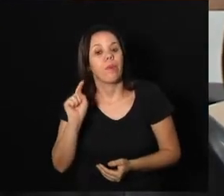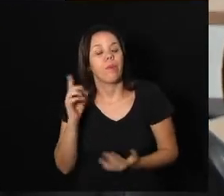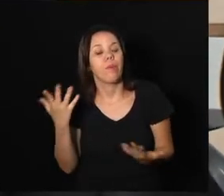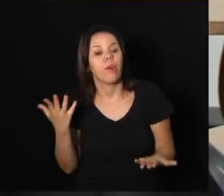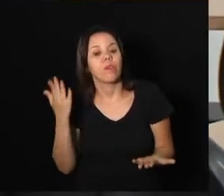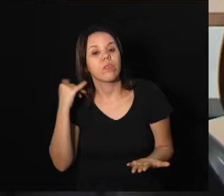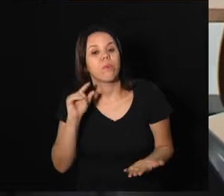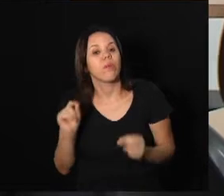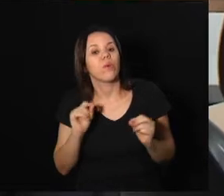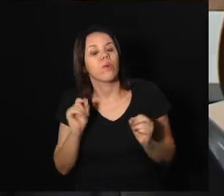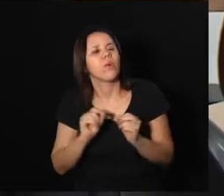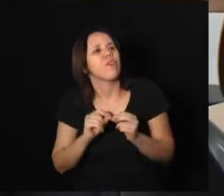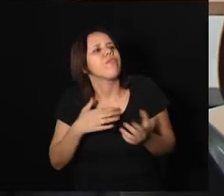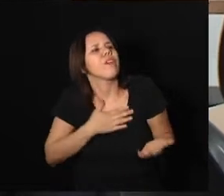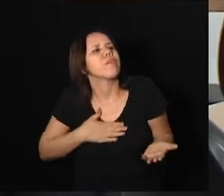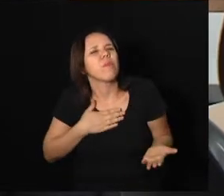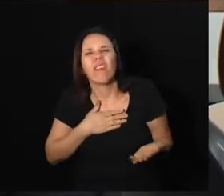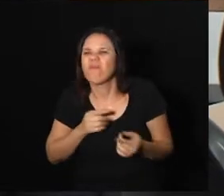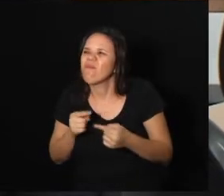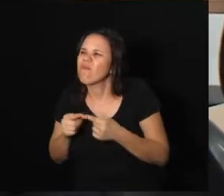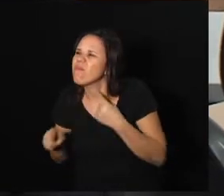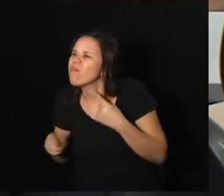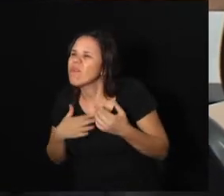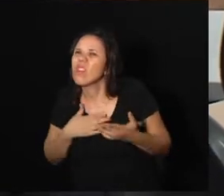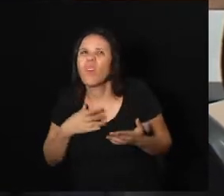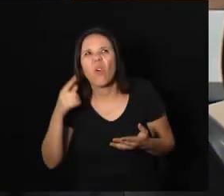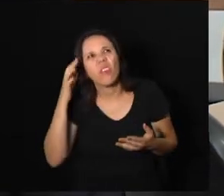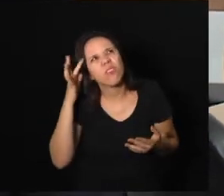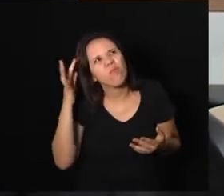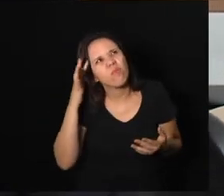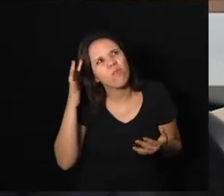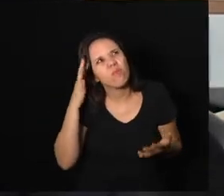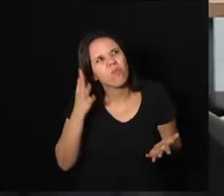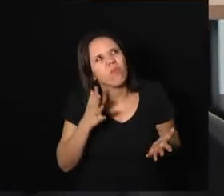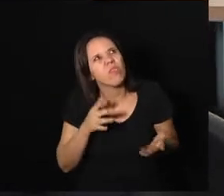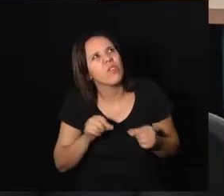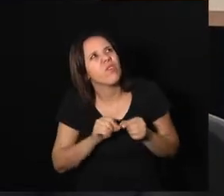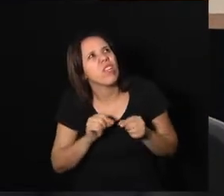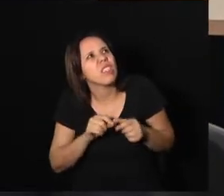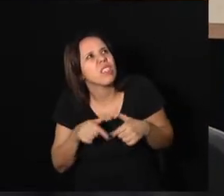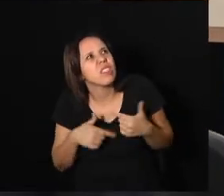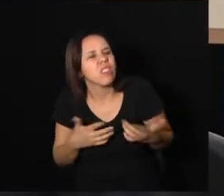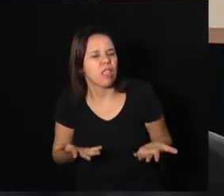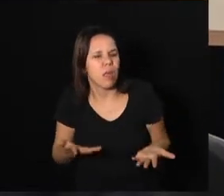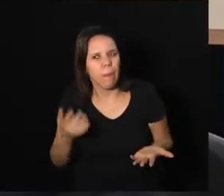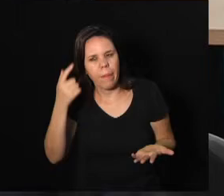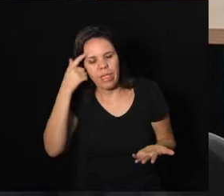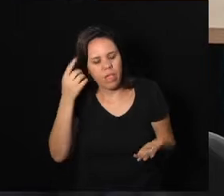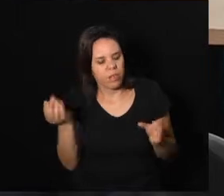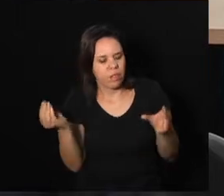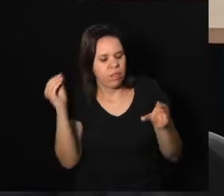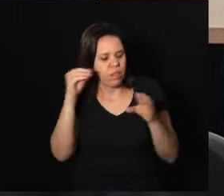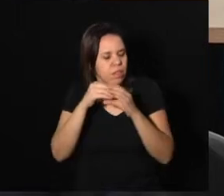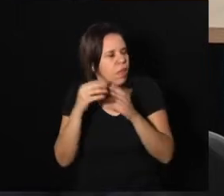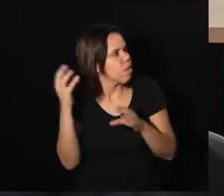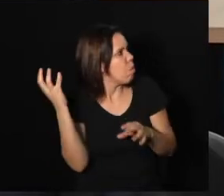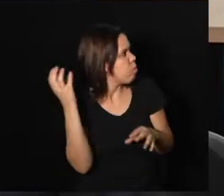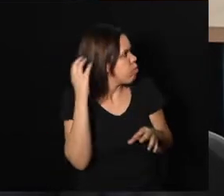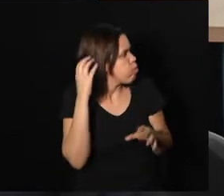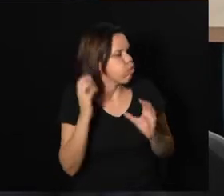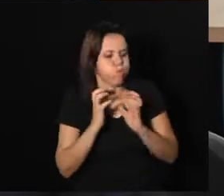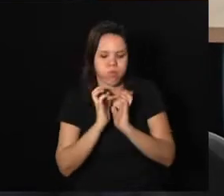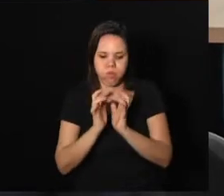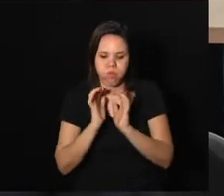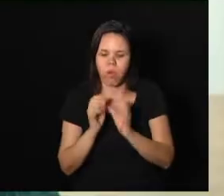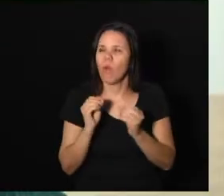saber o que me faz bem e o que me faz mal. Primeiro ponto, né? O que vamos falar, pensando dentro do cérebro, o que me incomoda e o